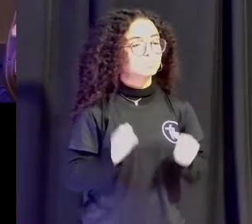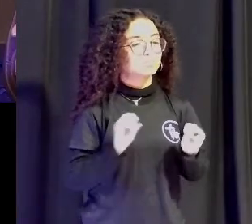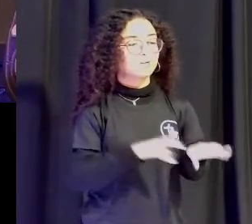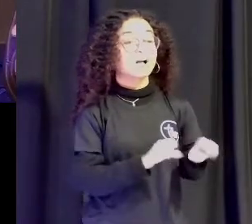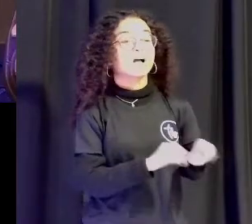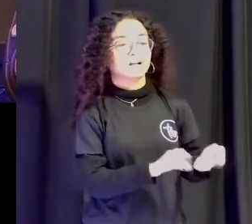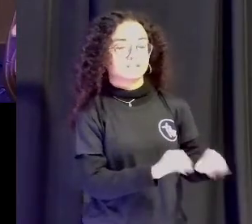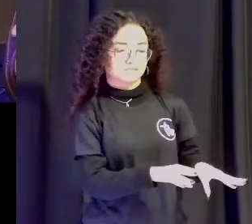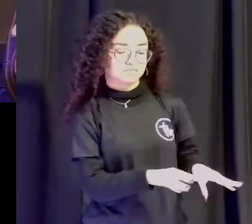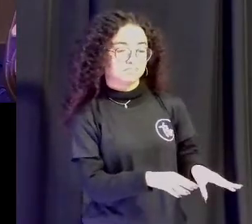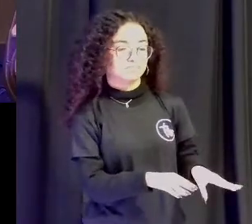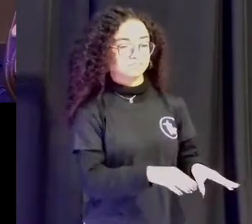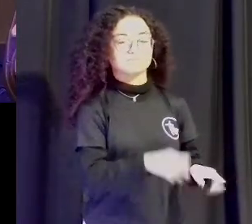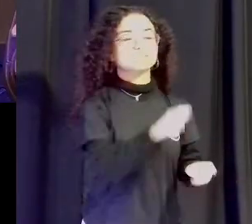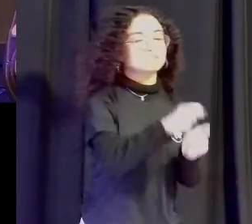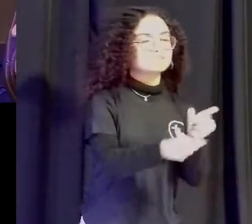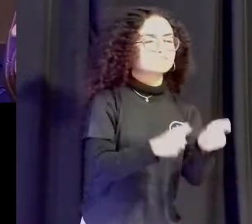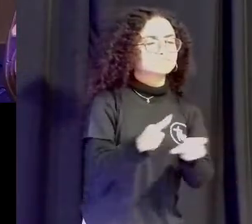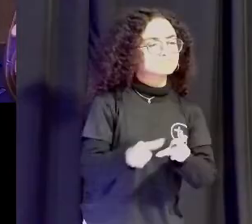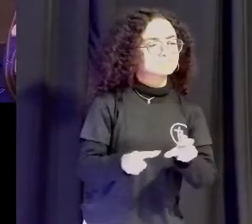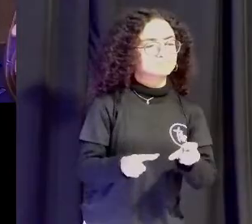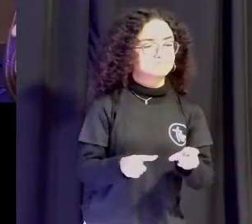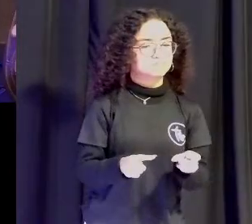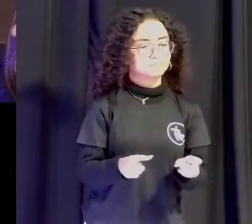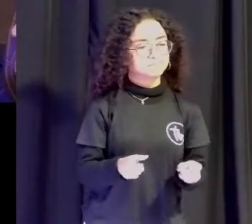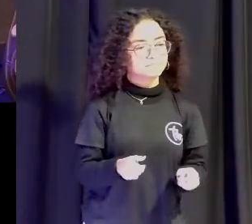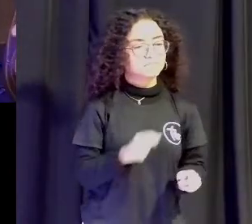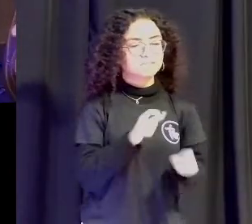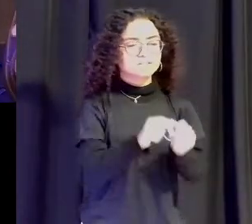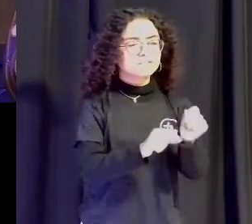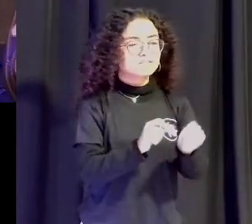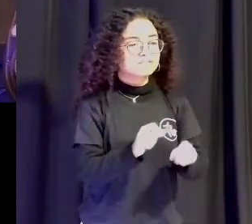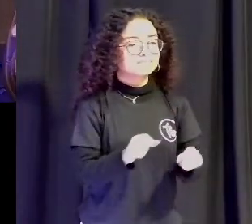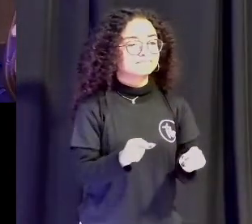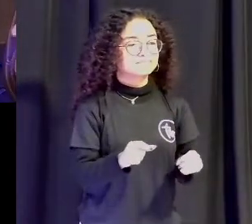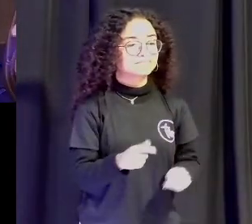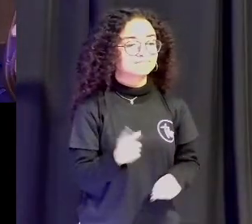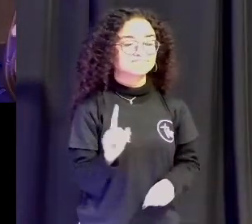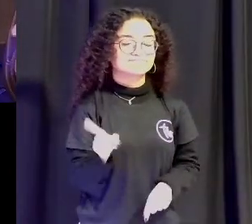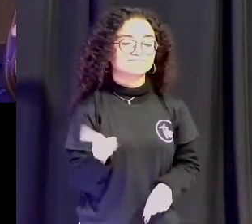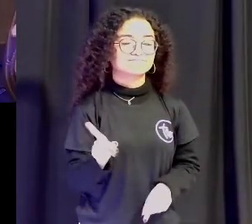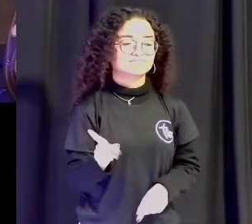aproximaram: não se trata de nós,